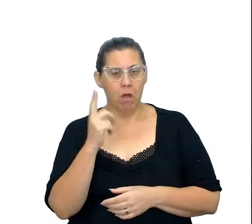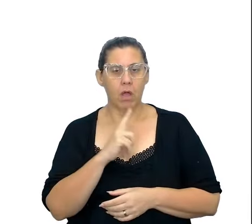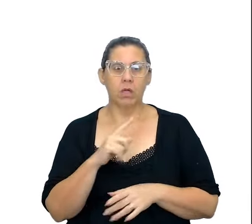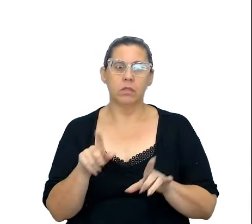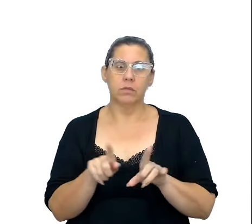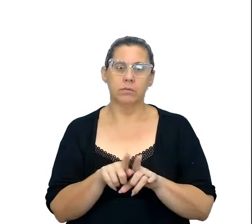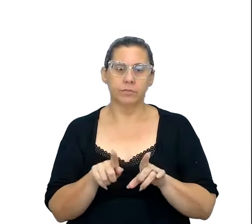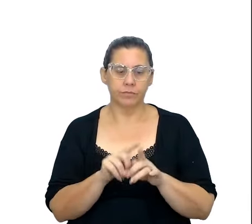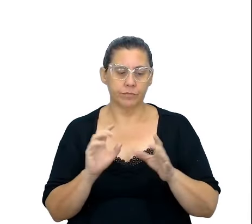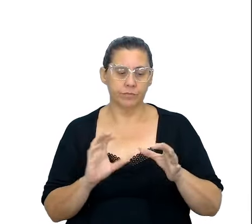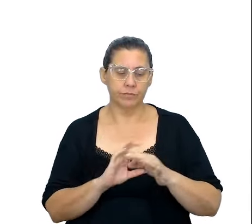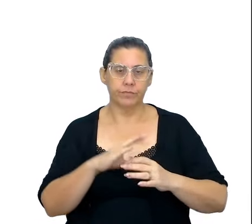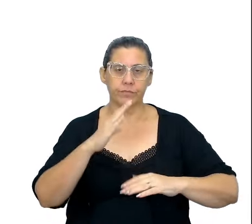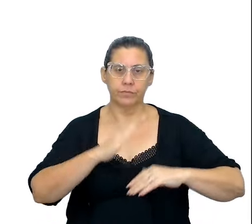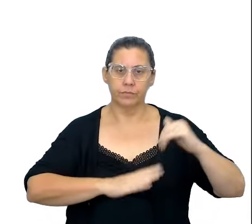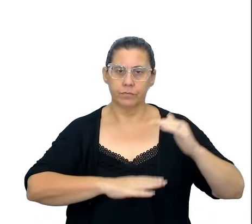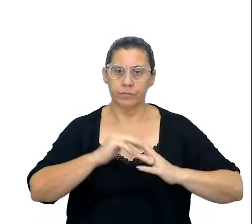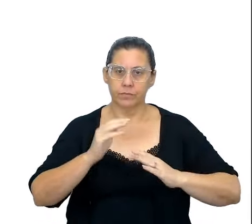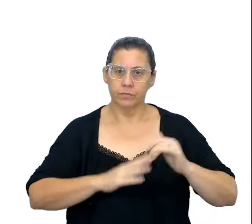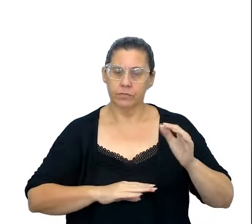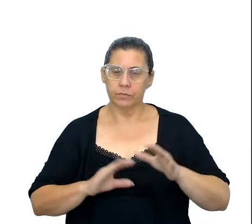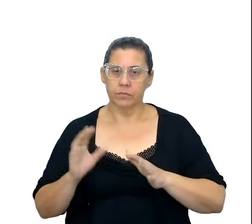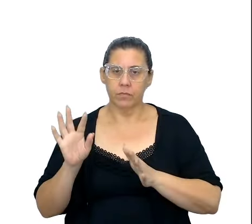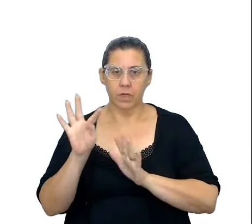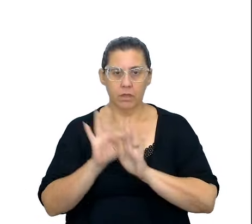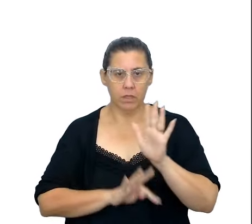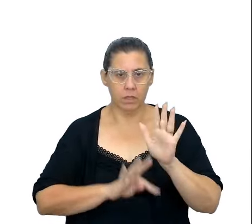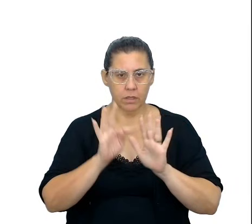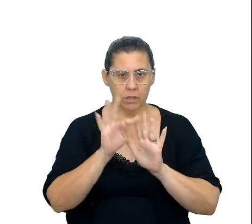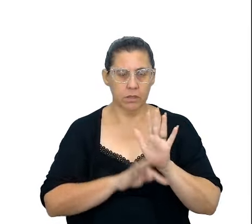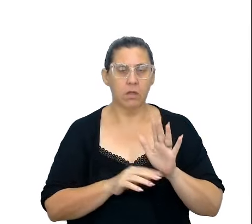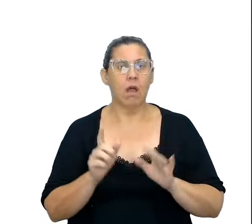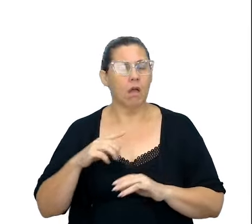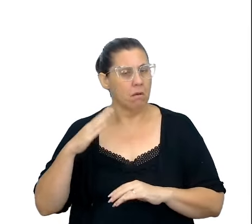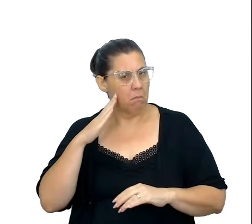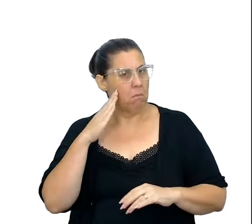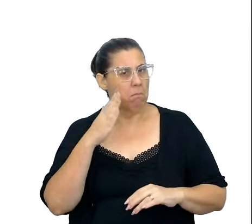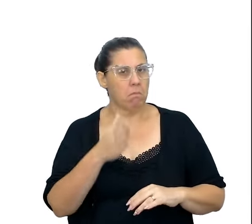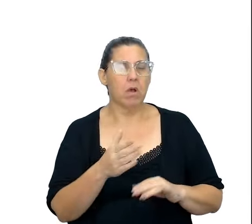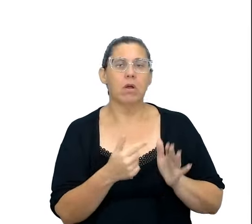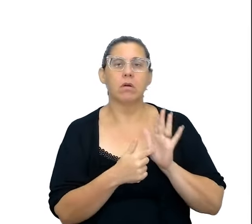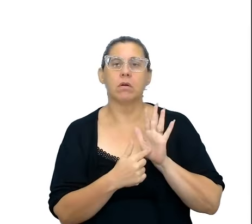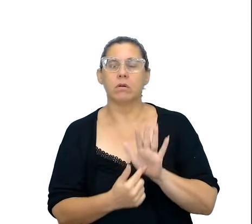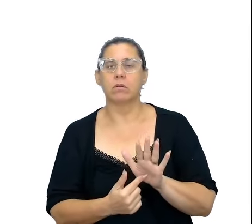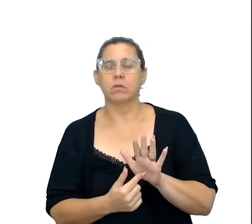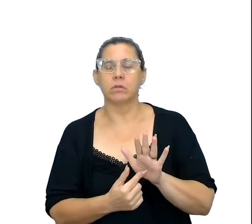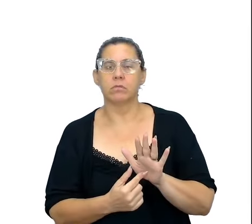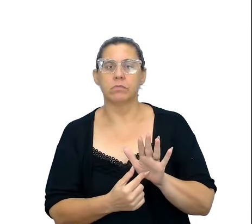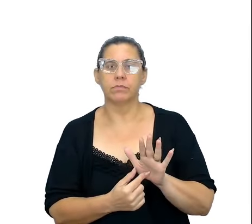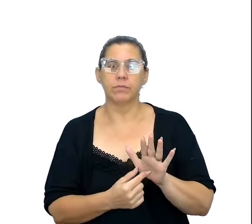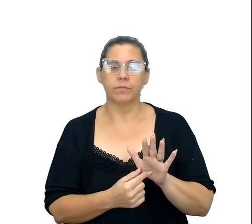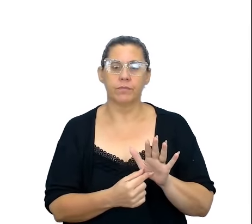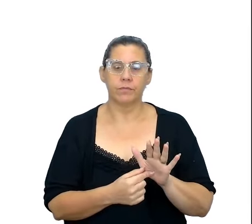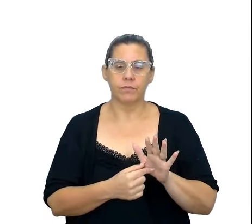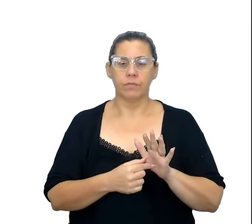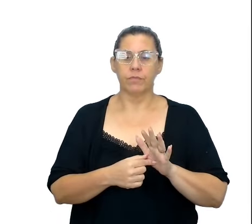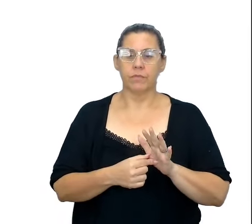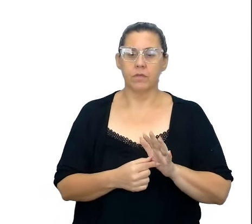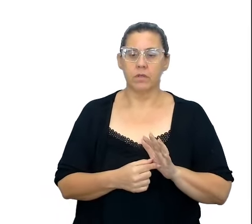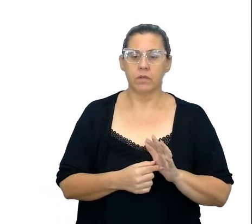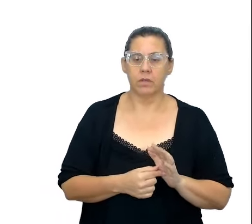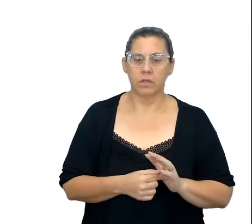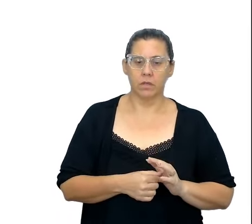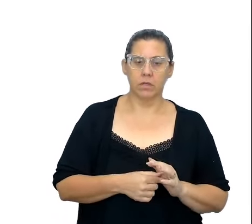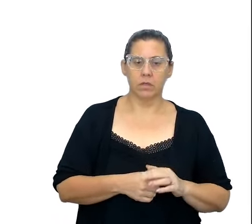é associado às práticas de produção textual. Eles são fundamentais, e aí ele traz a seguinte colocação para a gente. A rede de